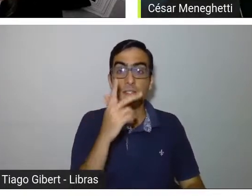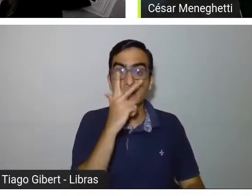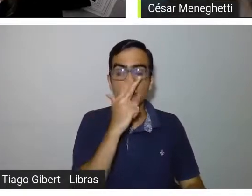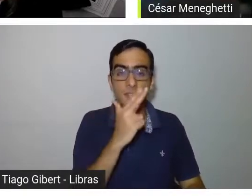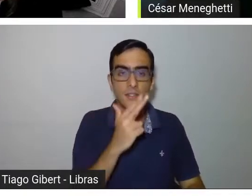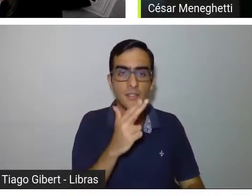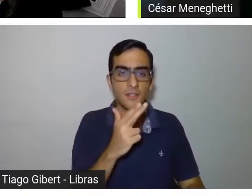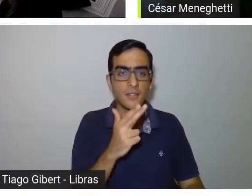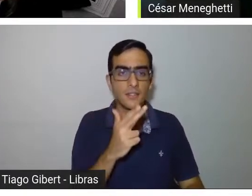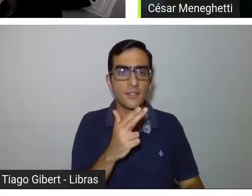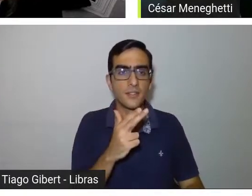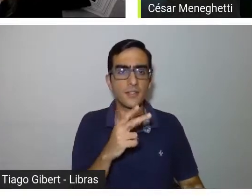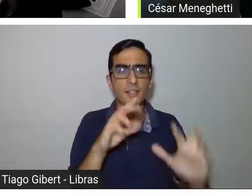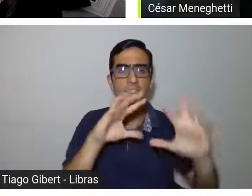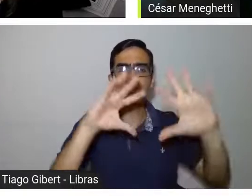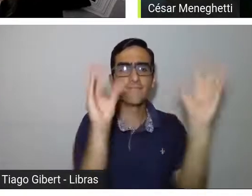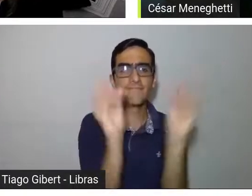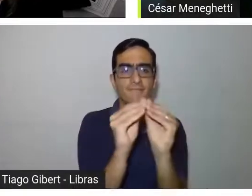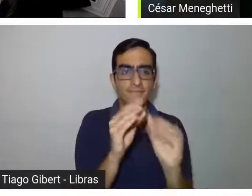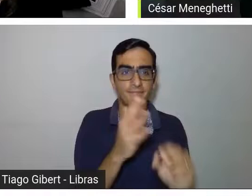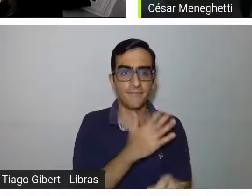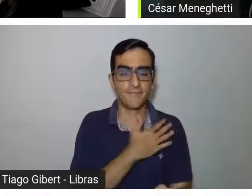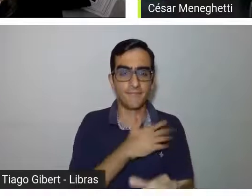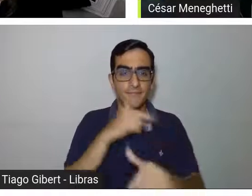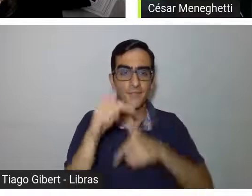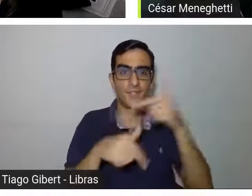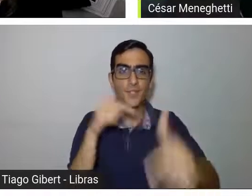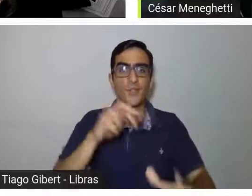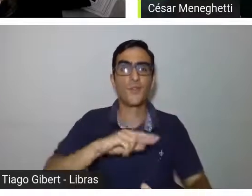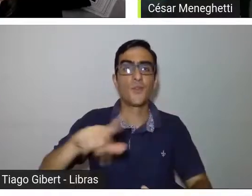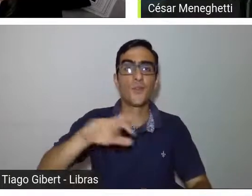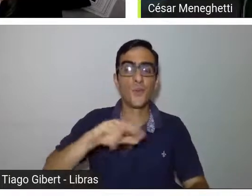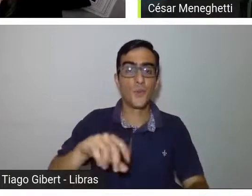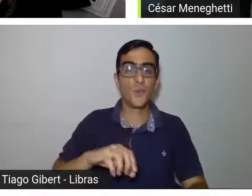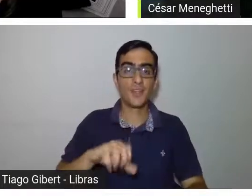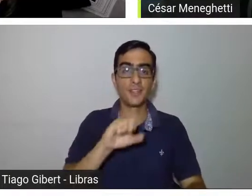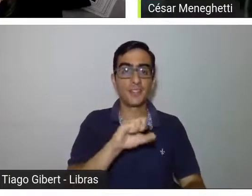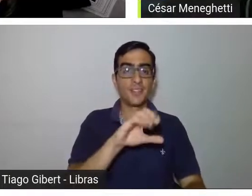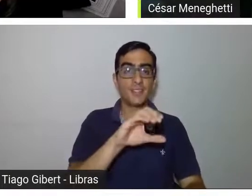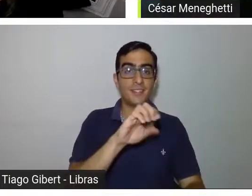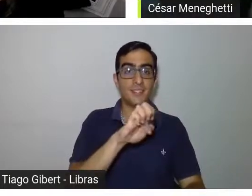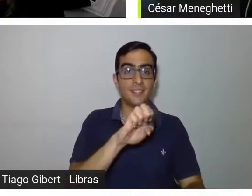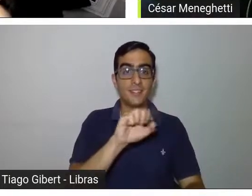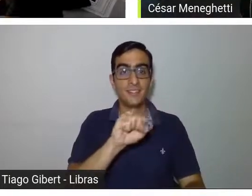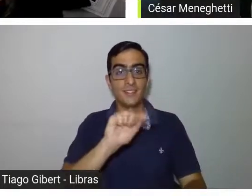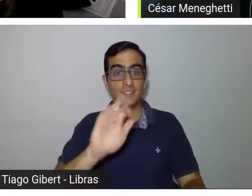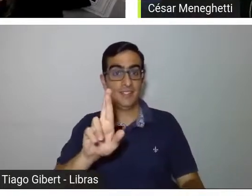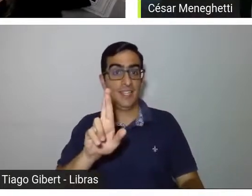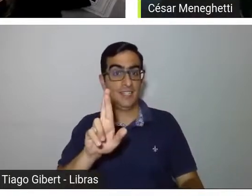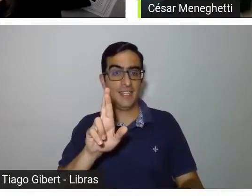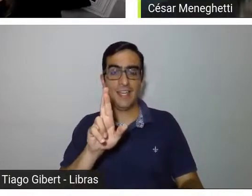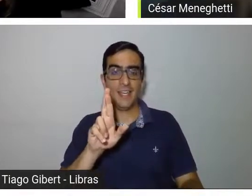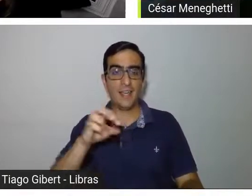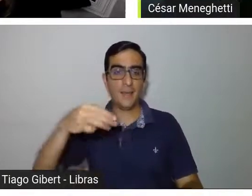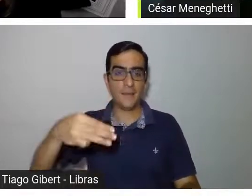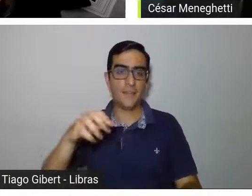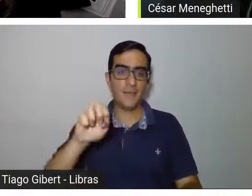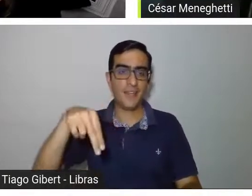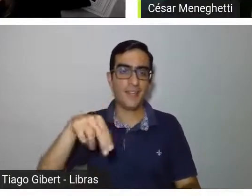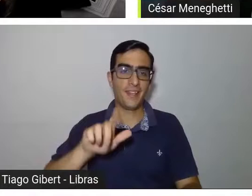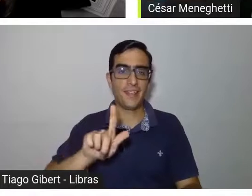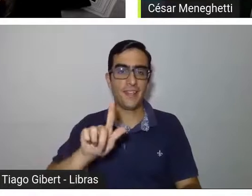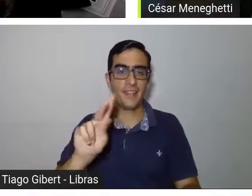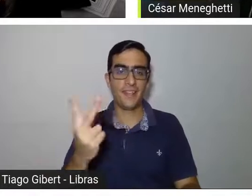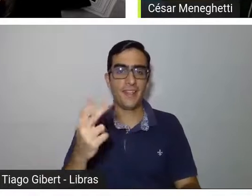Por isso que eu falei, é uma síntese do meu trabalho. Não é mais o César Meneghetti, é o César, e porque até no convite